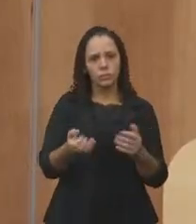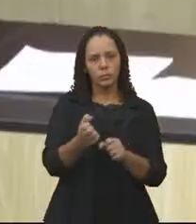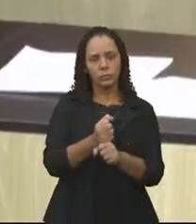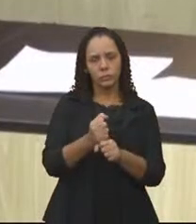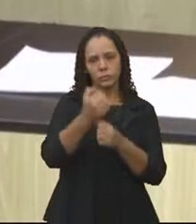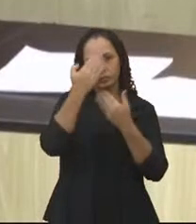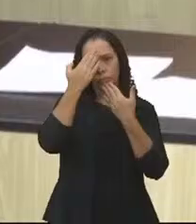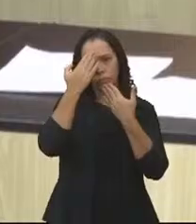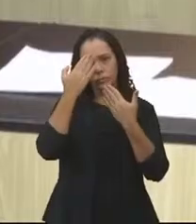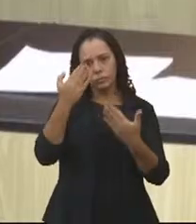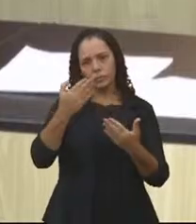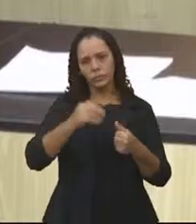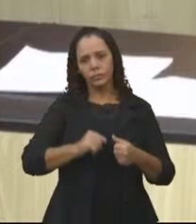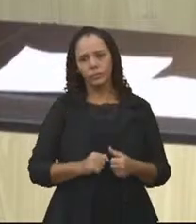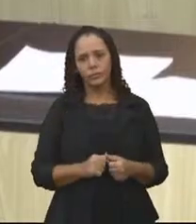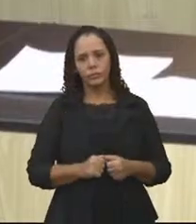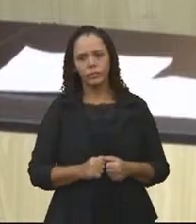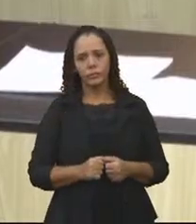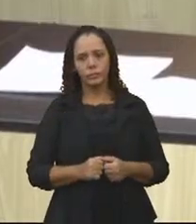Obrigado, Guilherme.